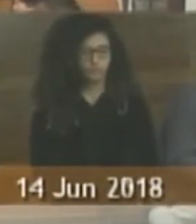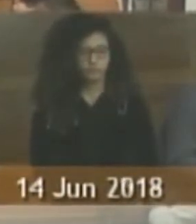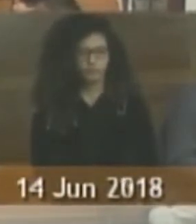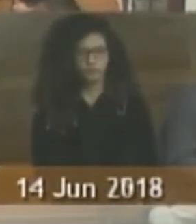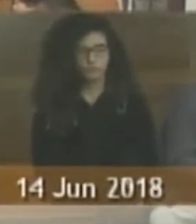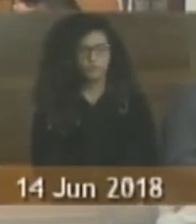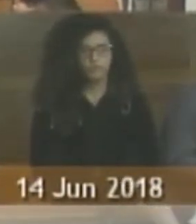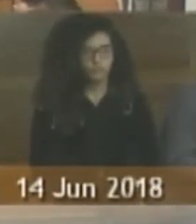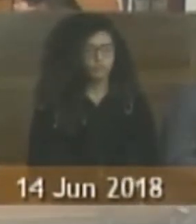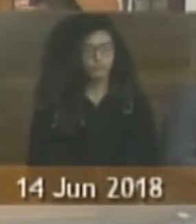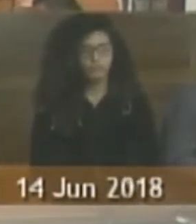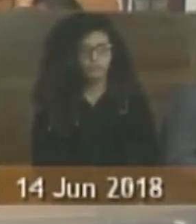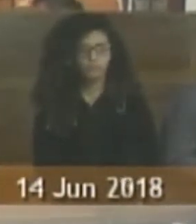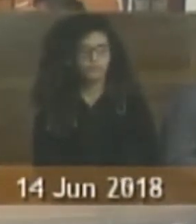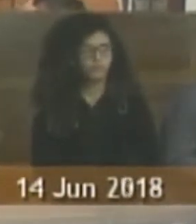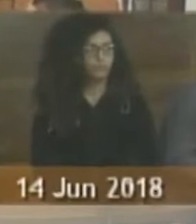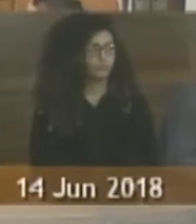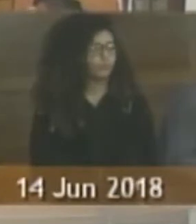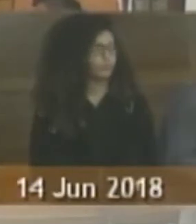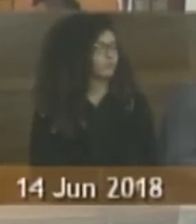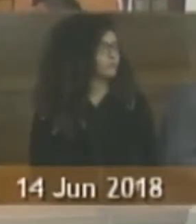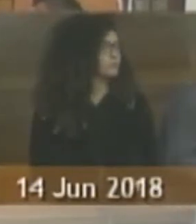Vereador Flavinho.